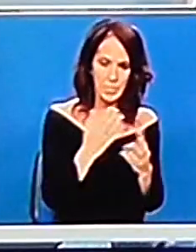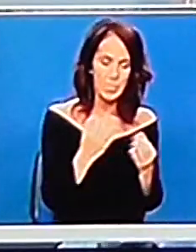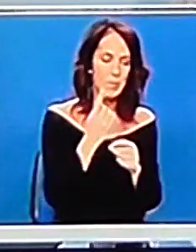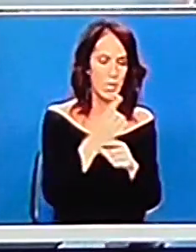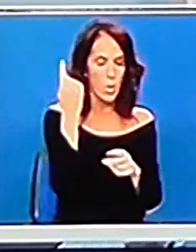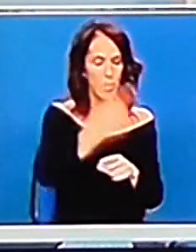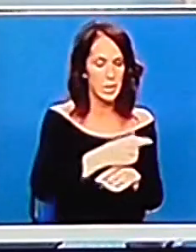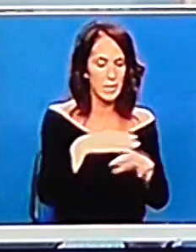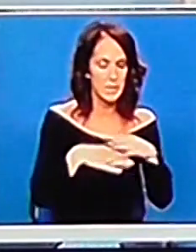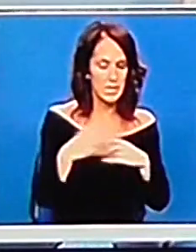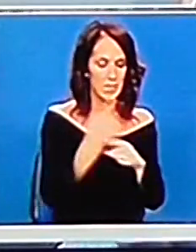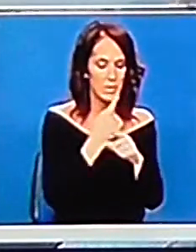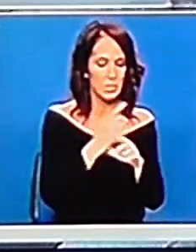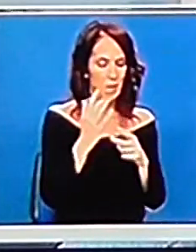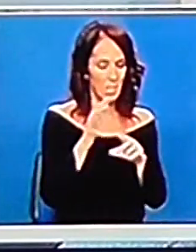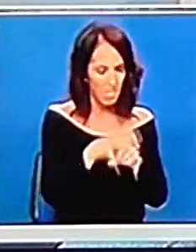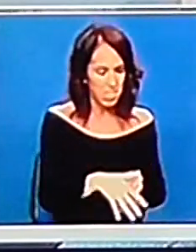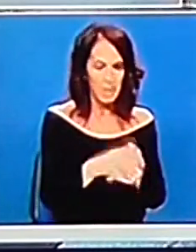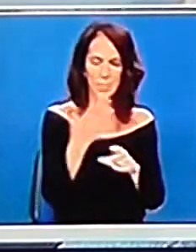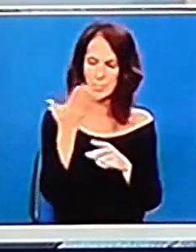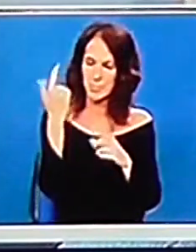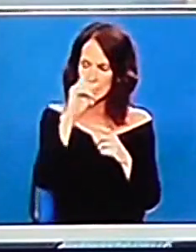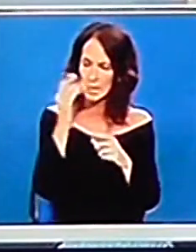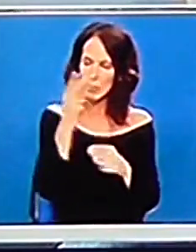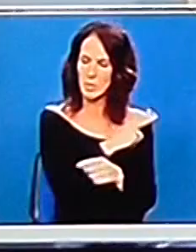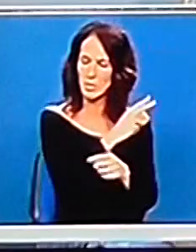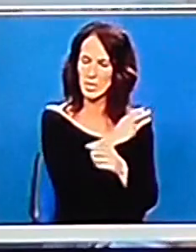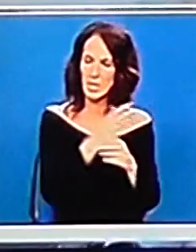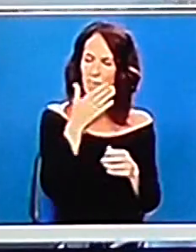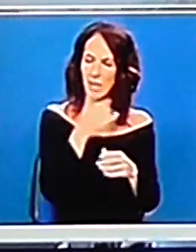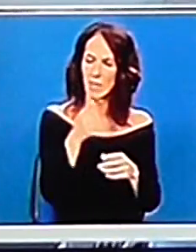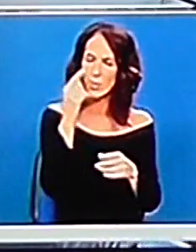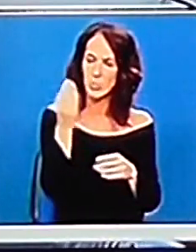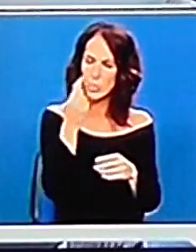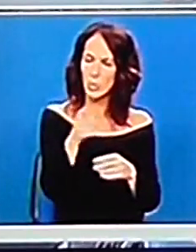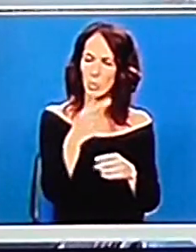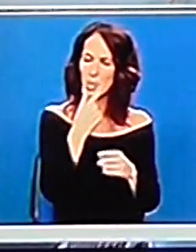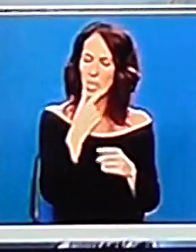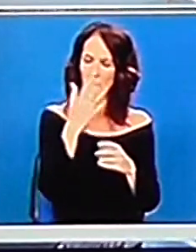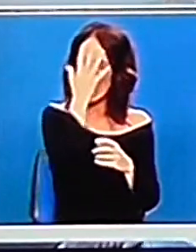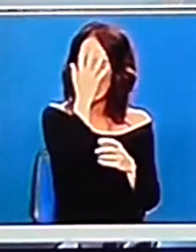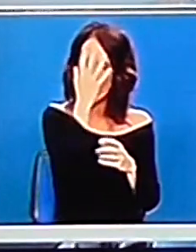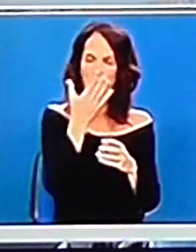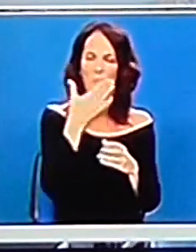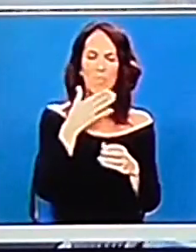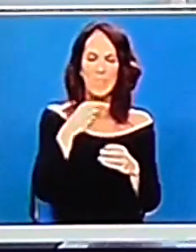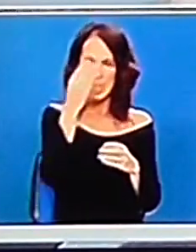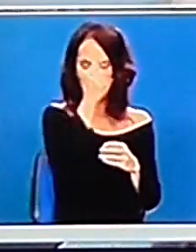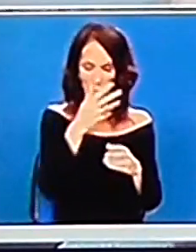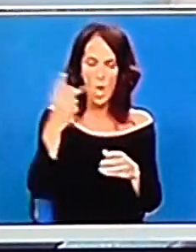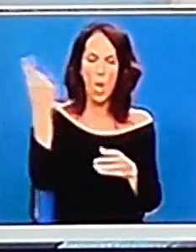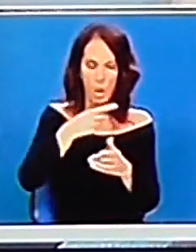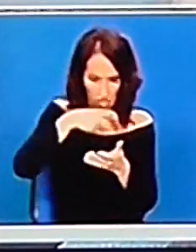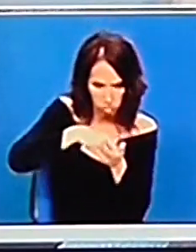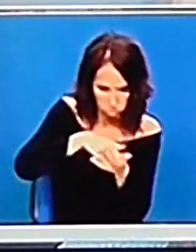por são obrigados a fazer coisas que são grandes como há pouco tempo aconteceu na inicial não sei se foi lebron james que foi o que o colocará toda cheia de dinheiro ligado neste ano